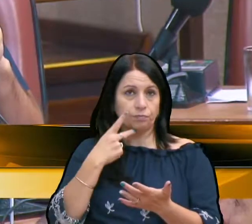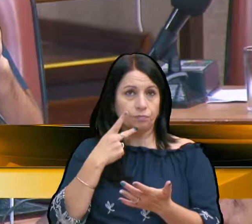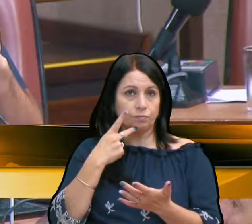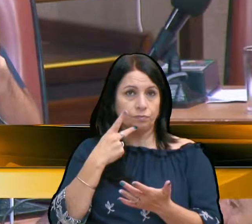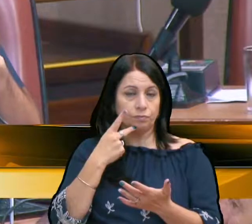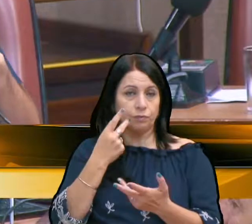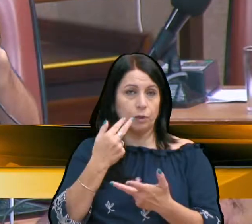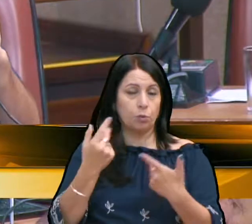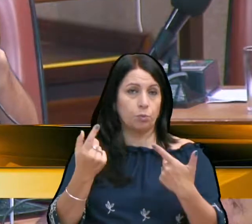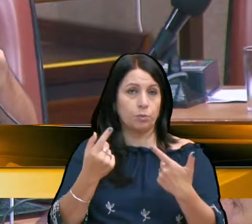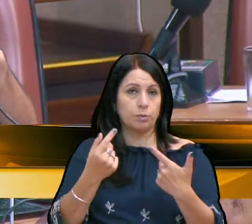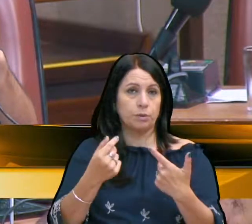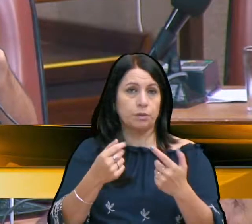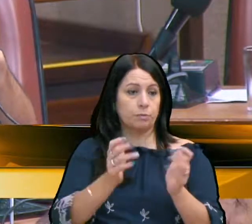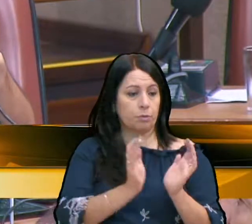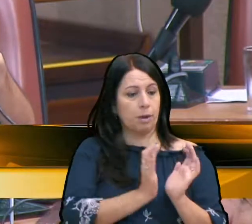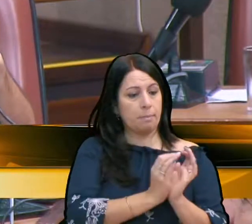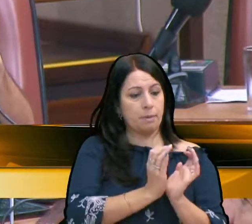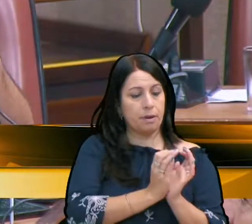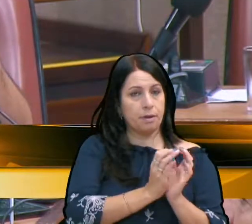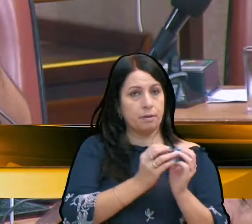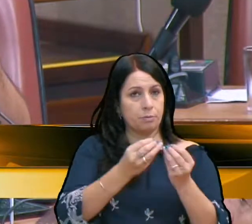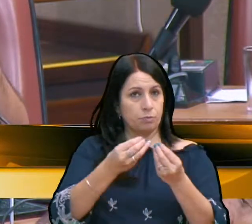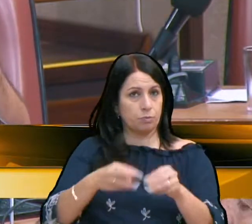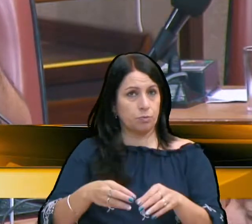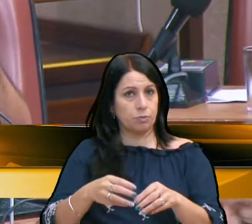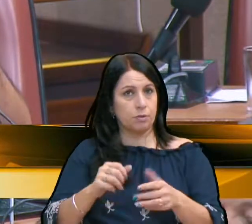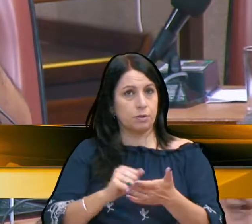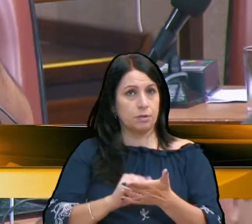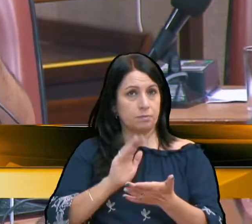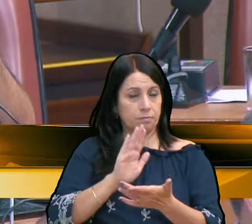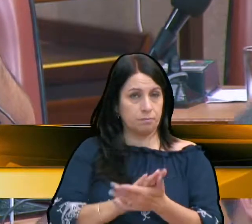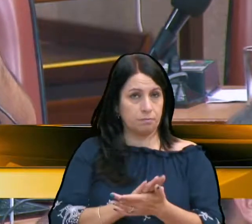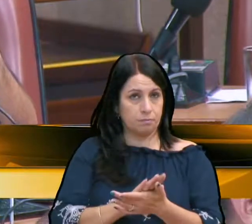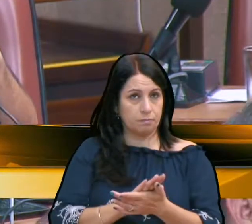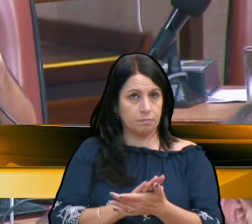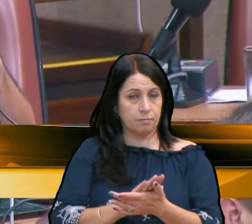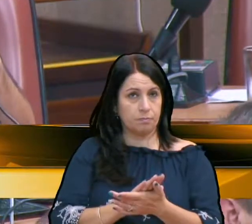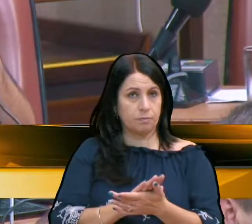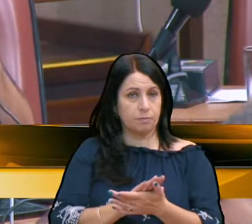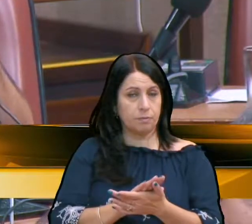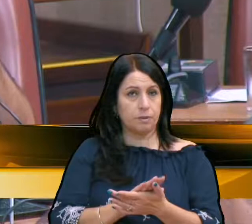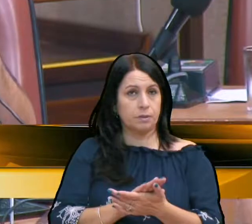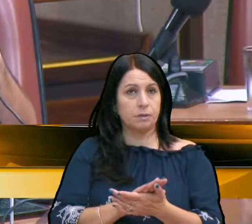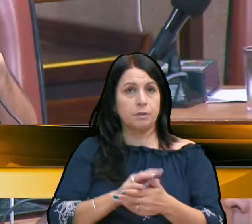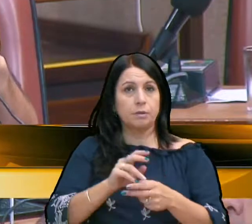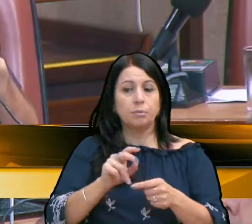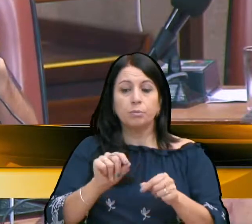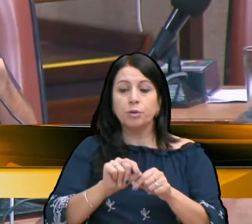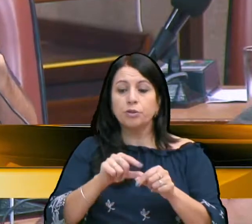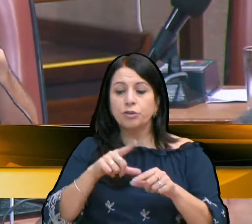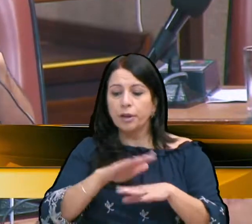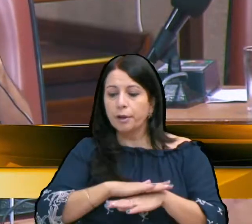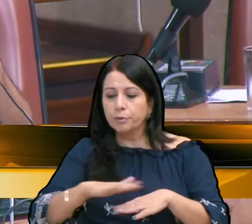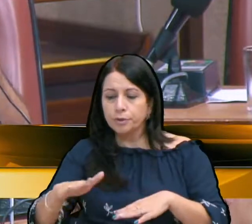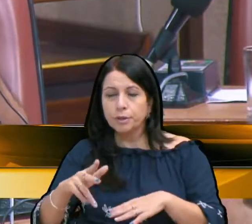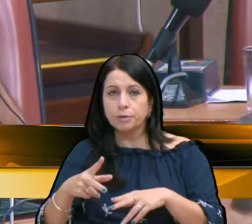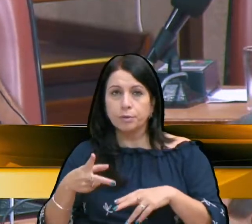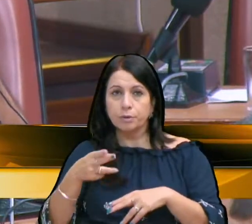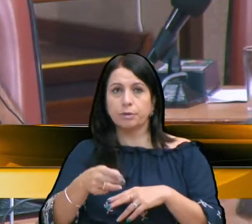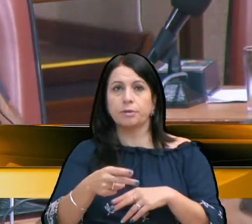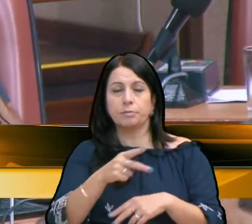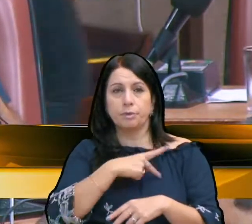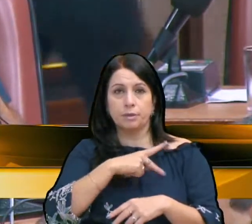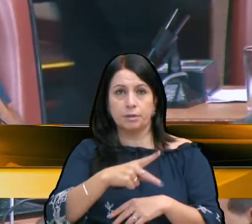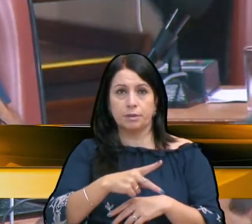citar alguns exemplos. A PAI, por exemplo, que foi prejudicada, teve aquela multa. A PAI, por causa da calçada, foi cortado os recursos, porque a presidente da